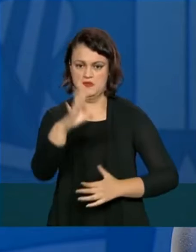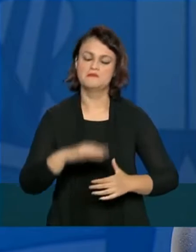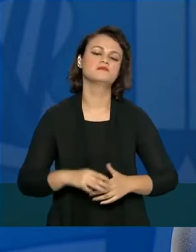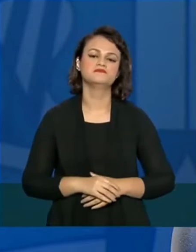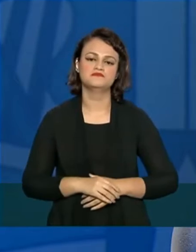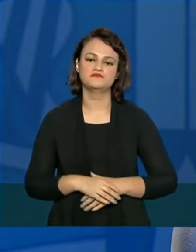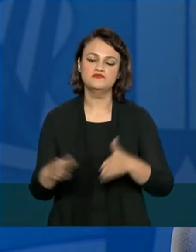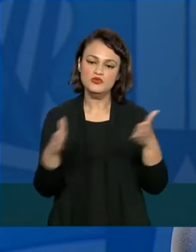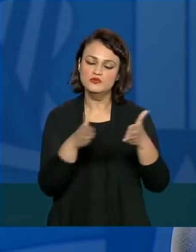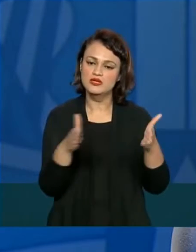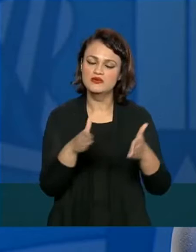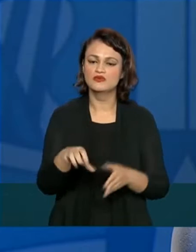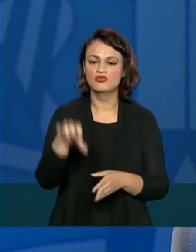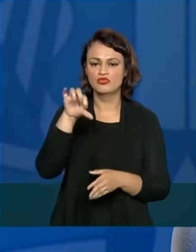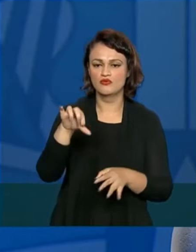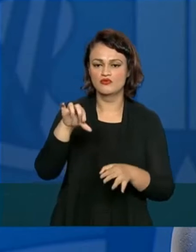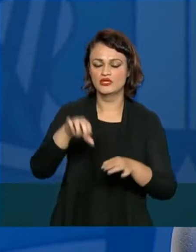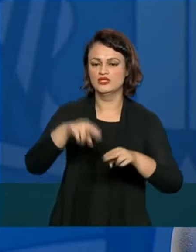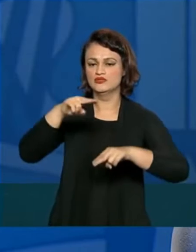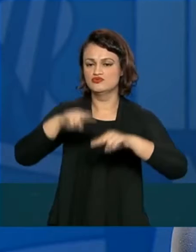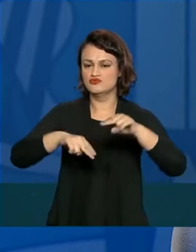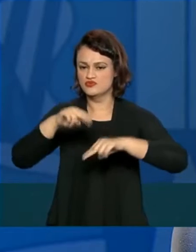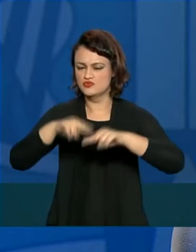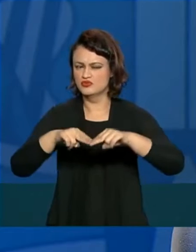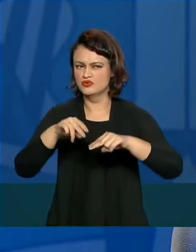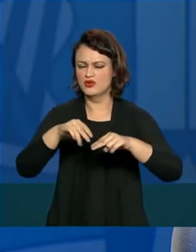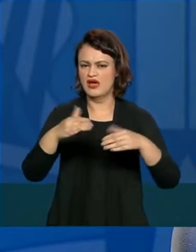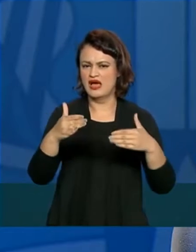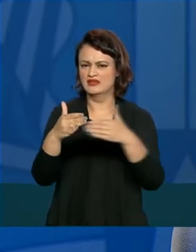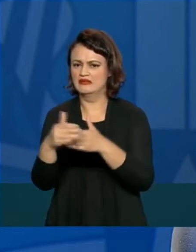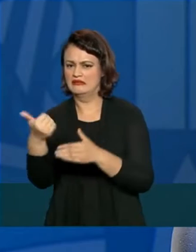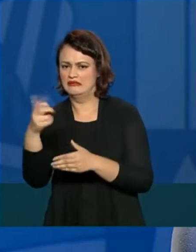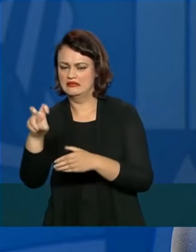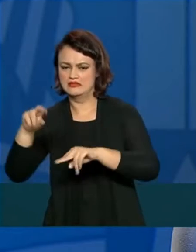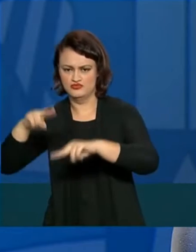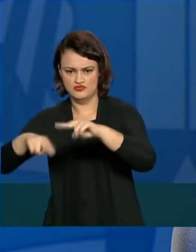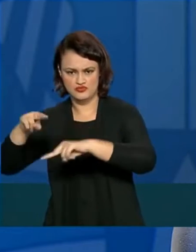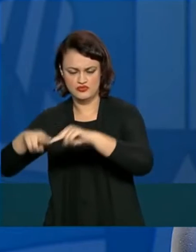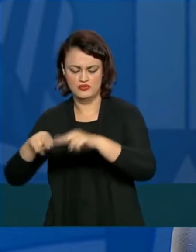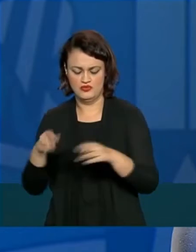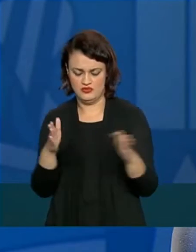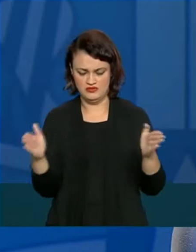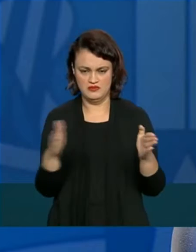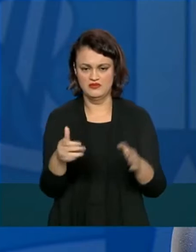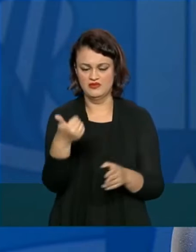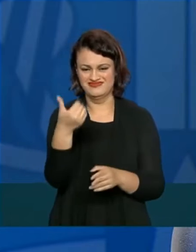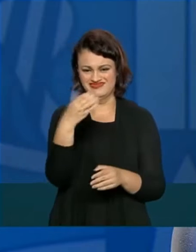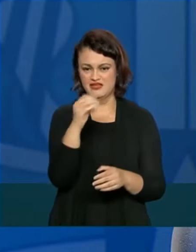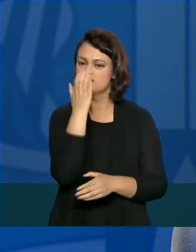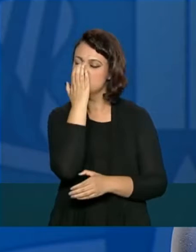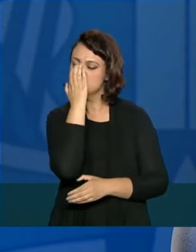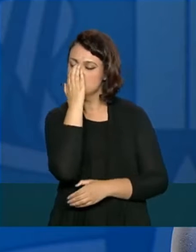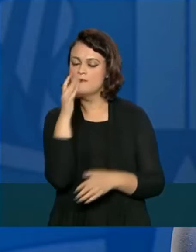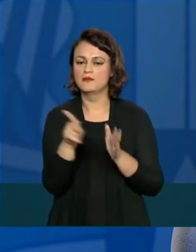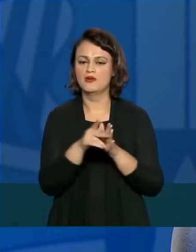No período de 9 de junho, e entre 9 de junho e 15 de junho, foram distribuídos 10 ventiladores pulmonares.